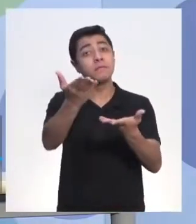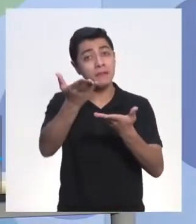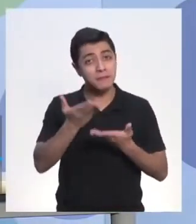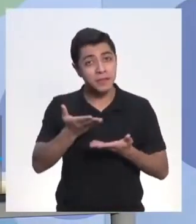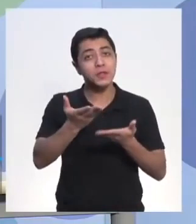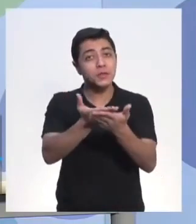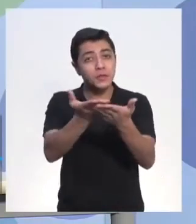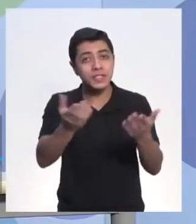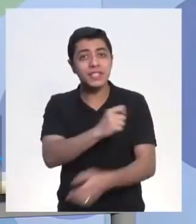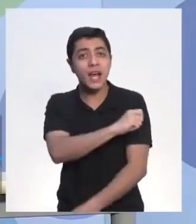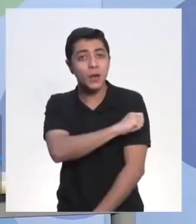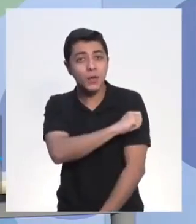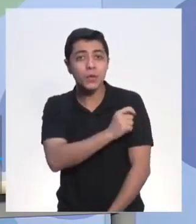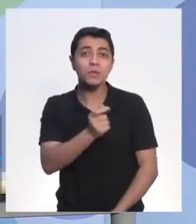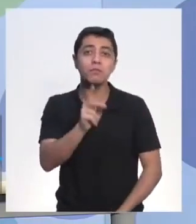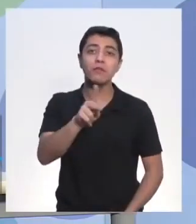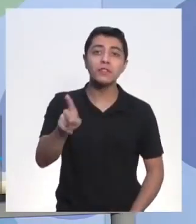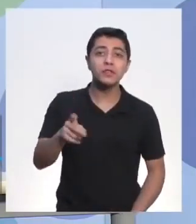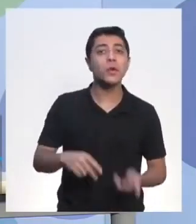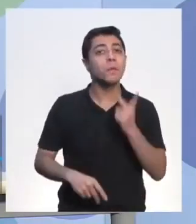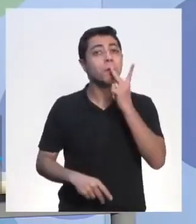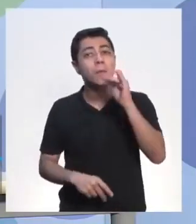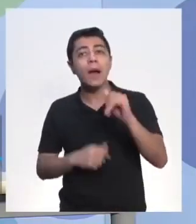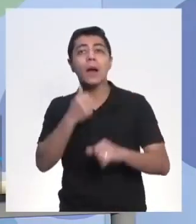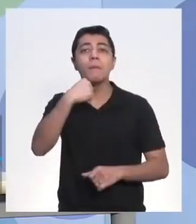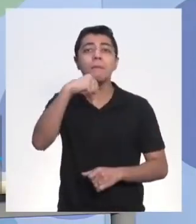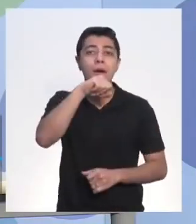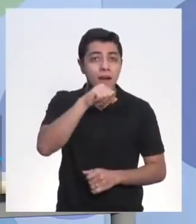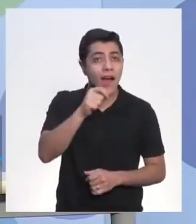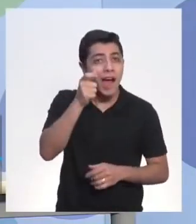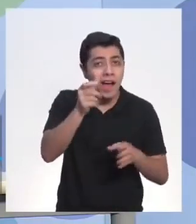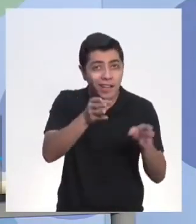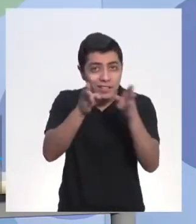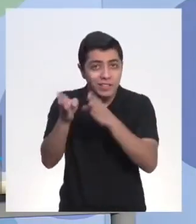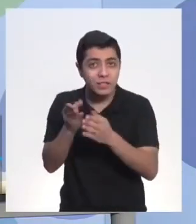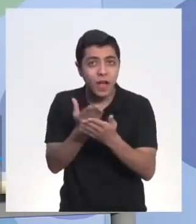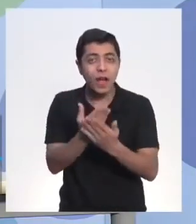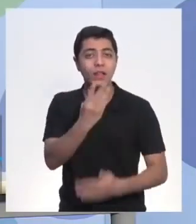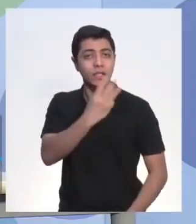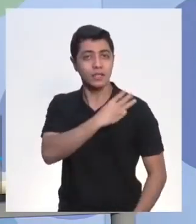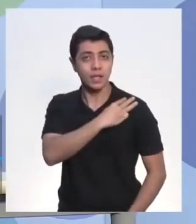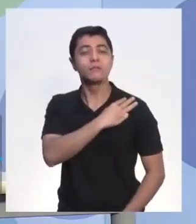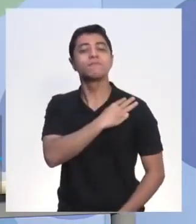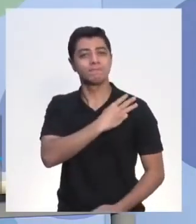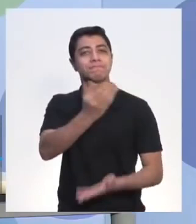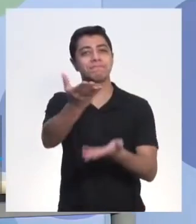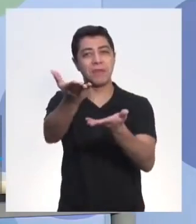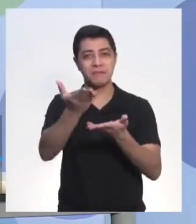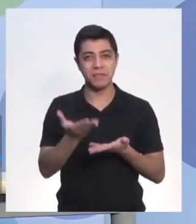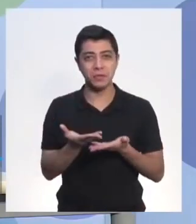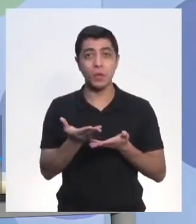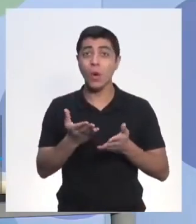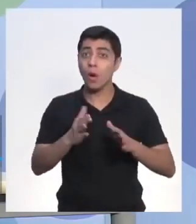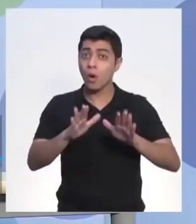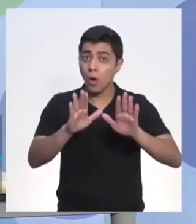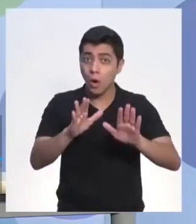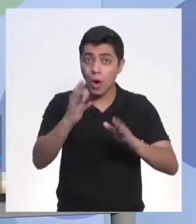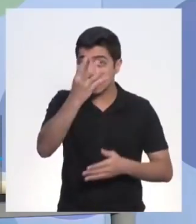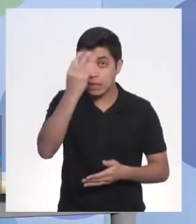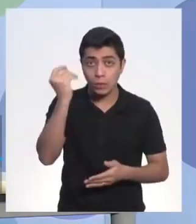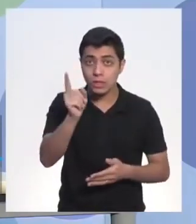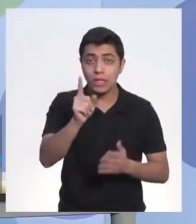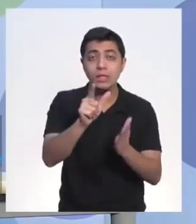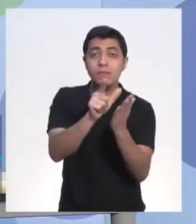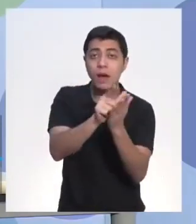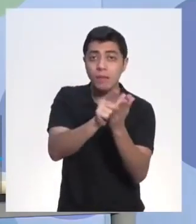que nos acompanham nessas aulas da terceira série do ensino médio. Alunos, não se esqueçam de pegar aí bloco para